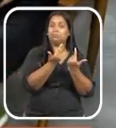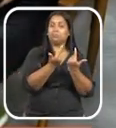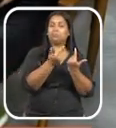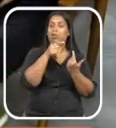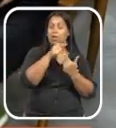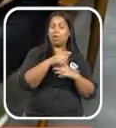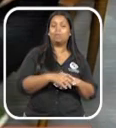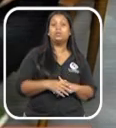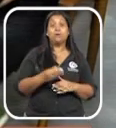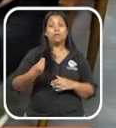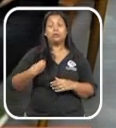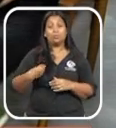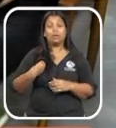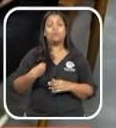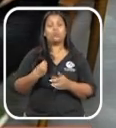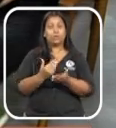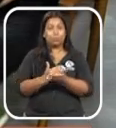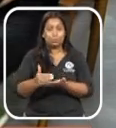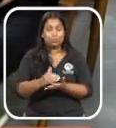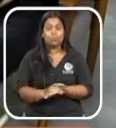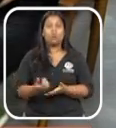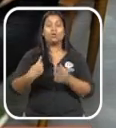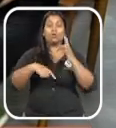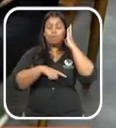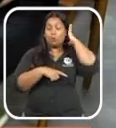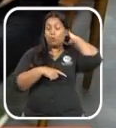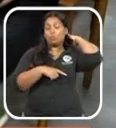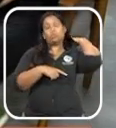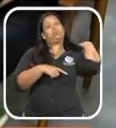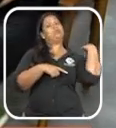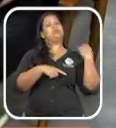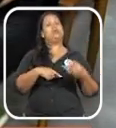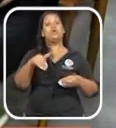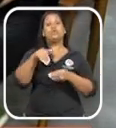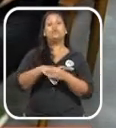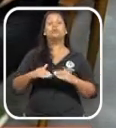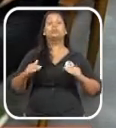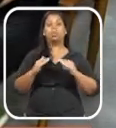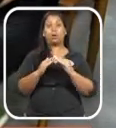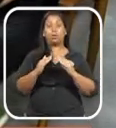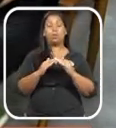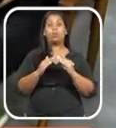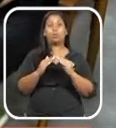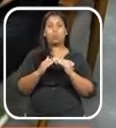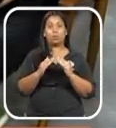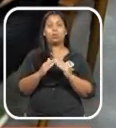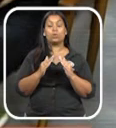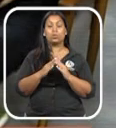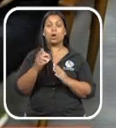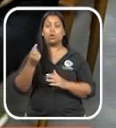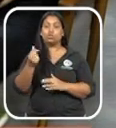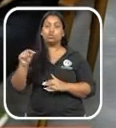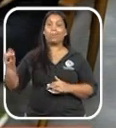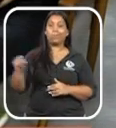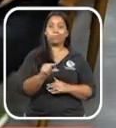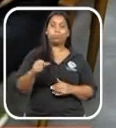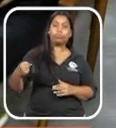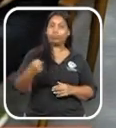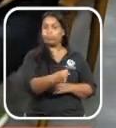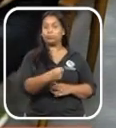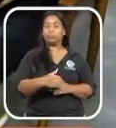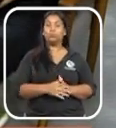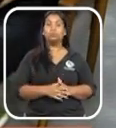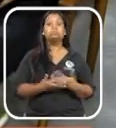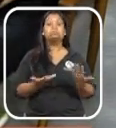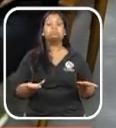bancada votou a favor, e eu votei a favor do orçamento impositivo. Qual foi a importância?